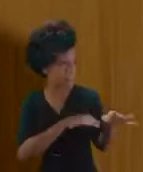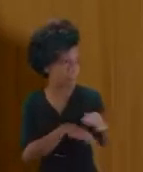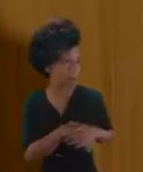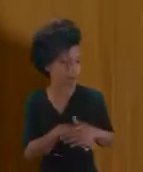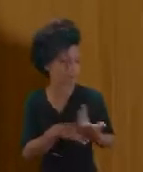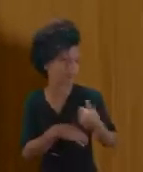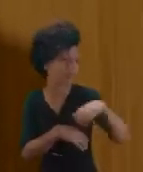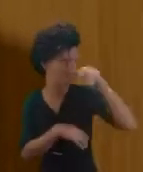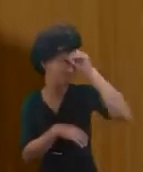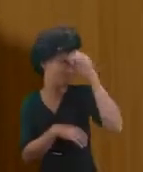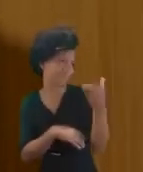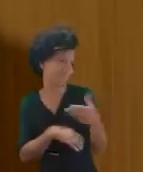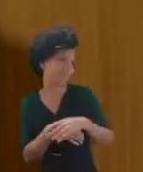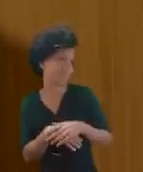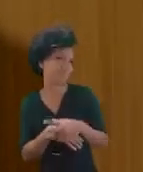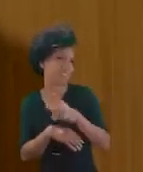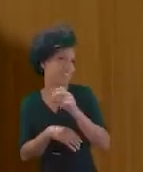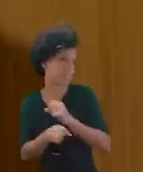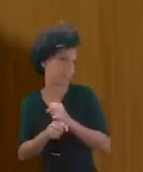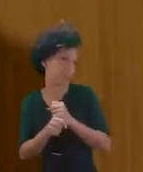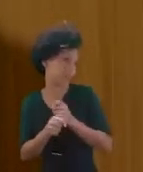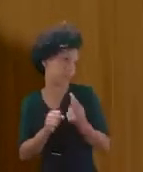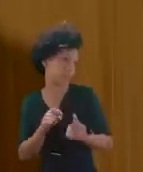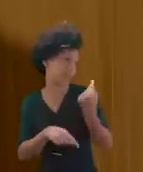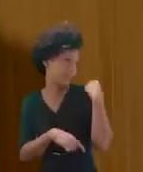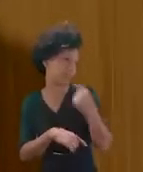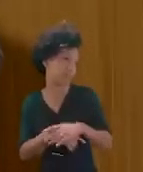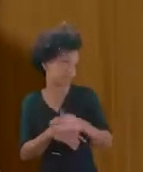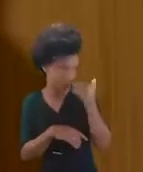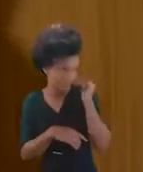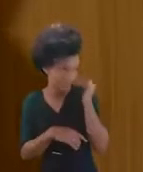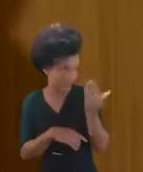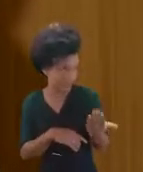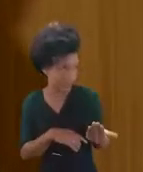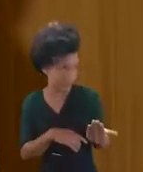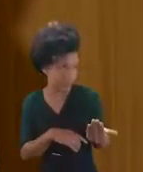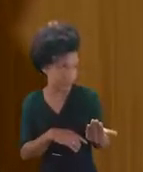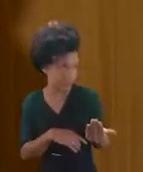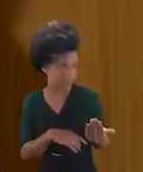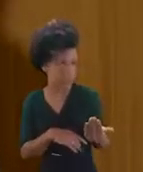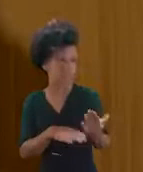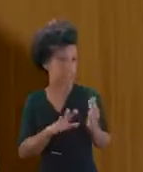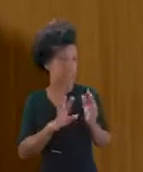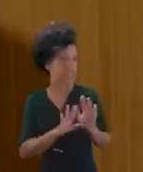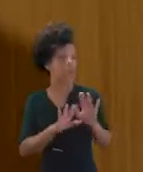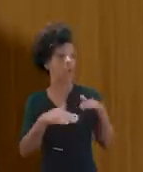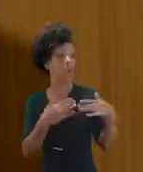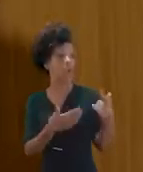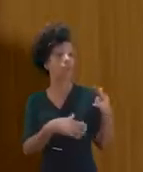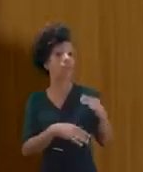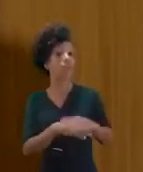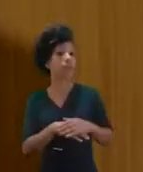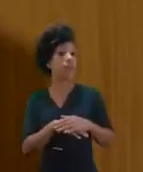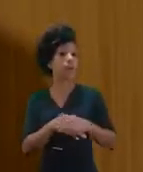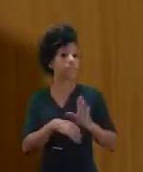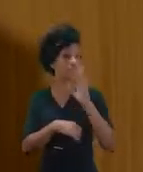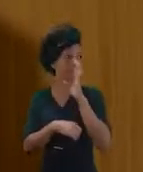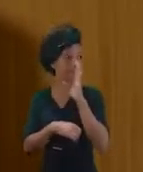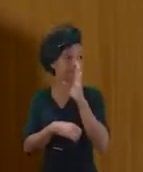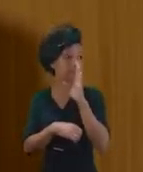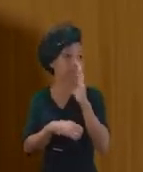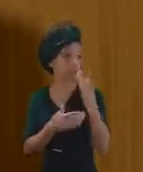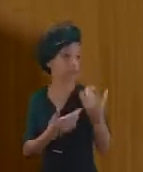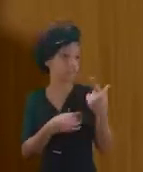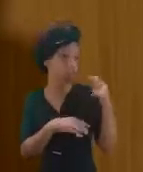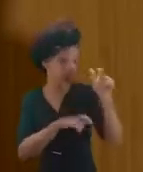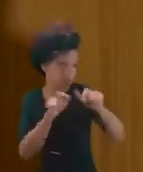e isso era idiota há 50 anos atrás você tá entendendo cara então quando você cala as